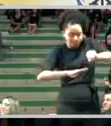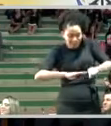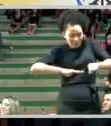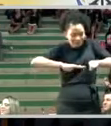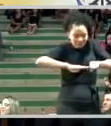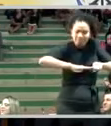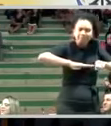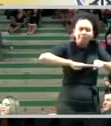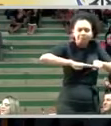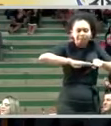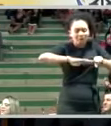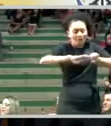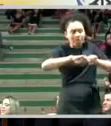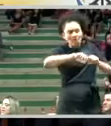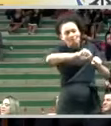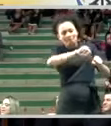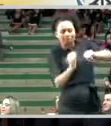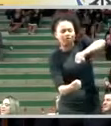boi tropeçou.